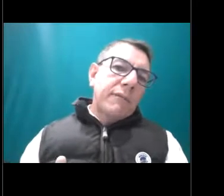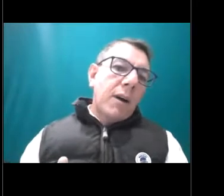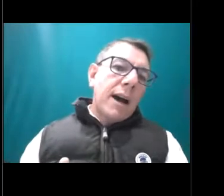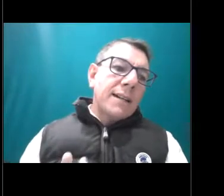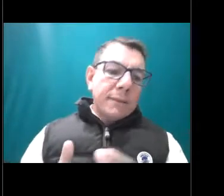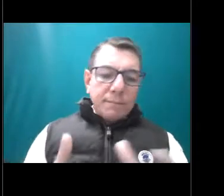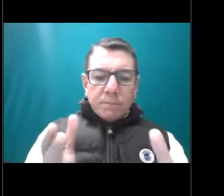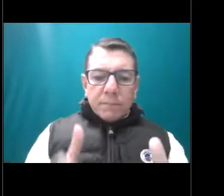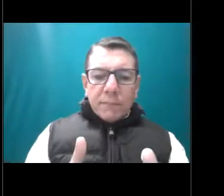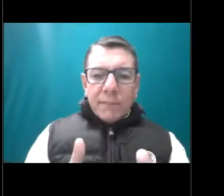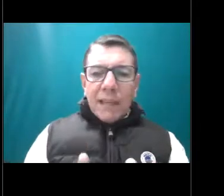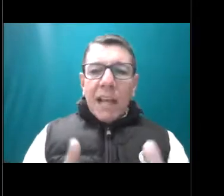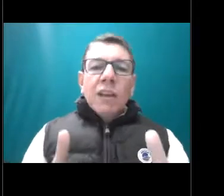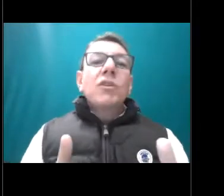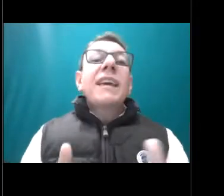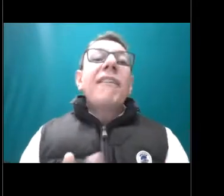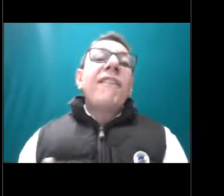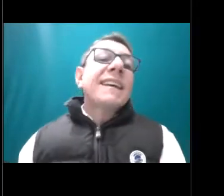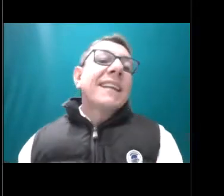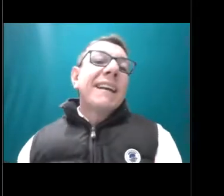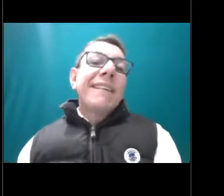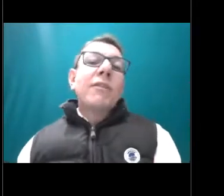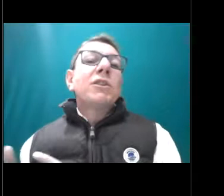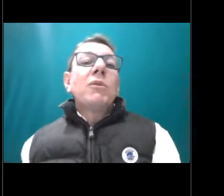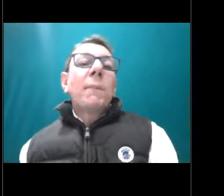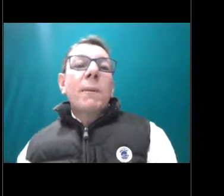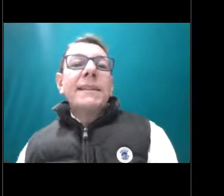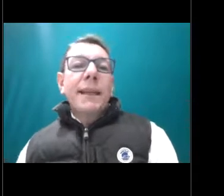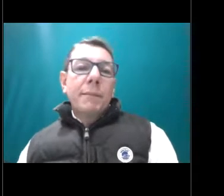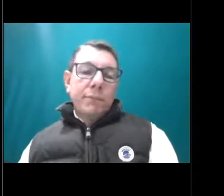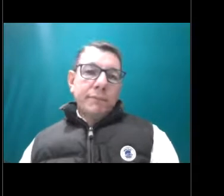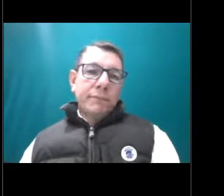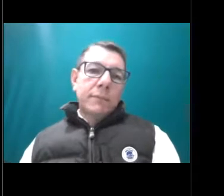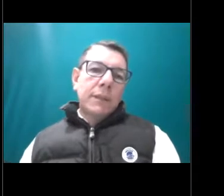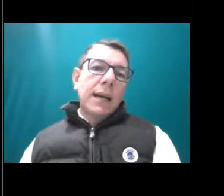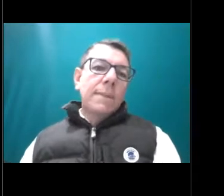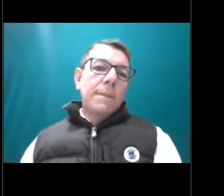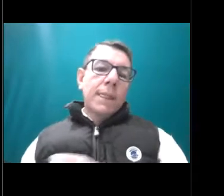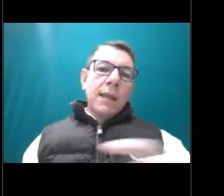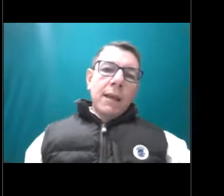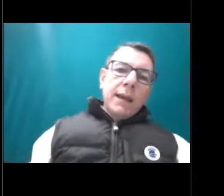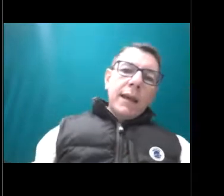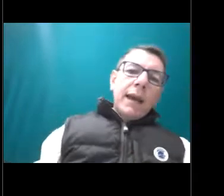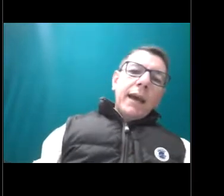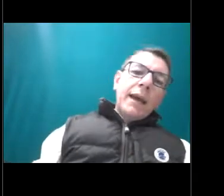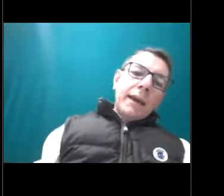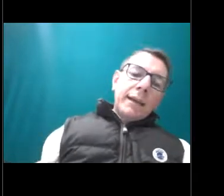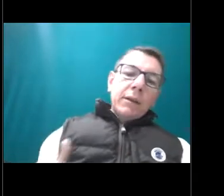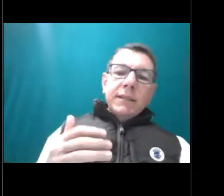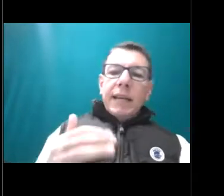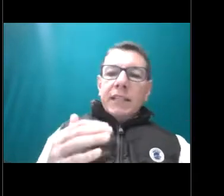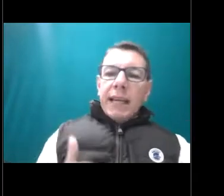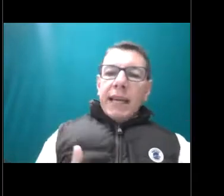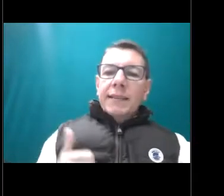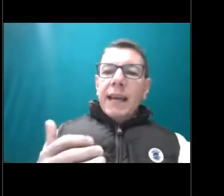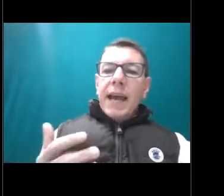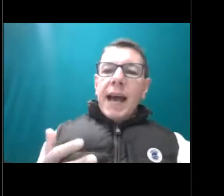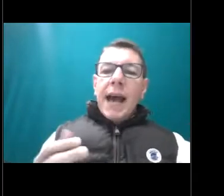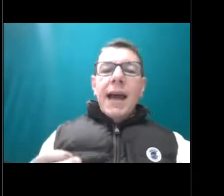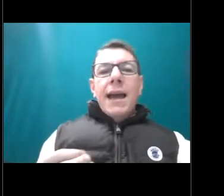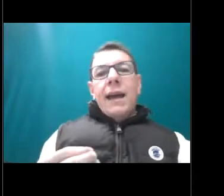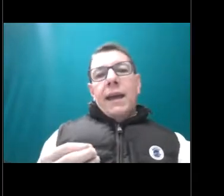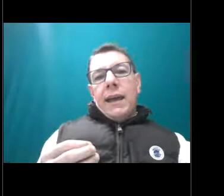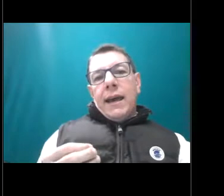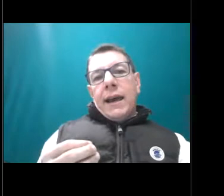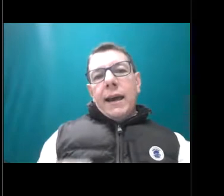a conservação da forragem, só que a festa ela vai continuar por mais tempo. Tá? Então, assim, acho